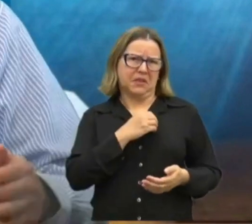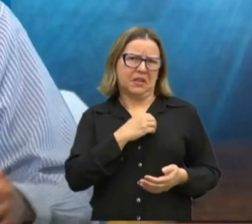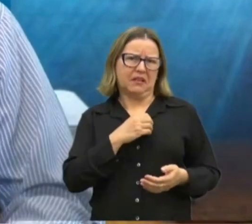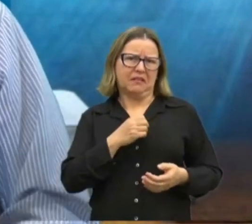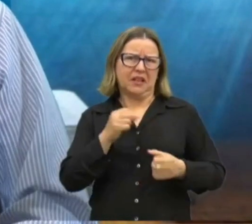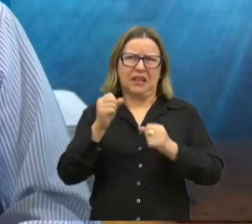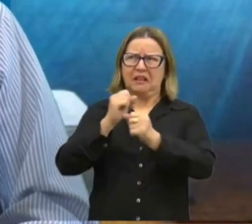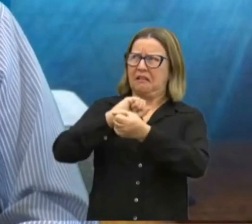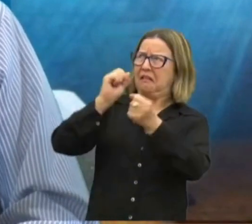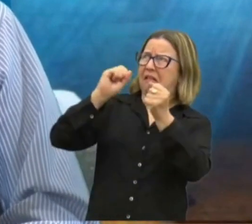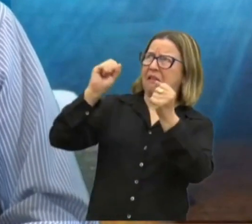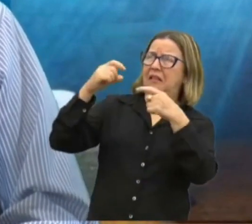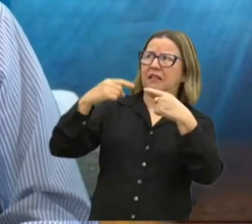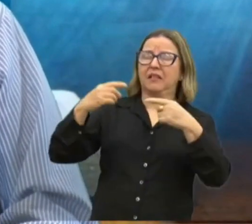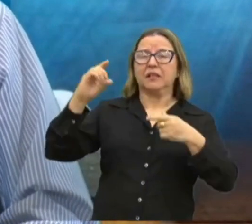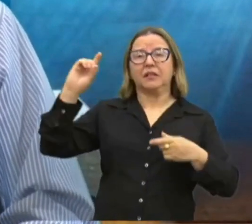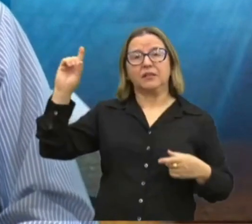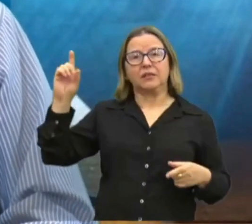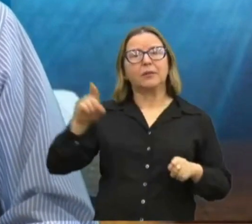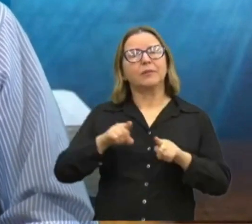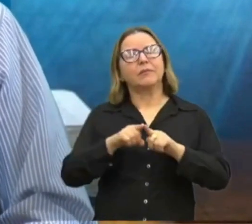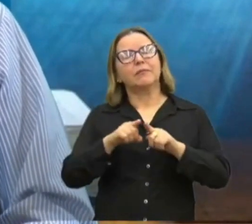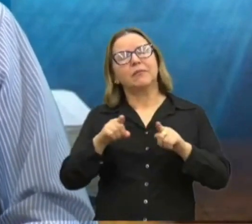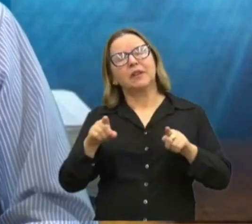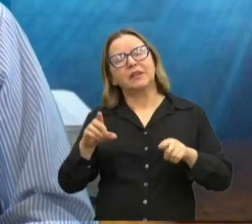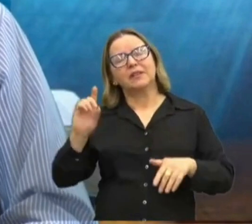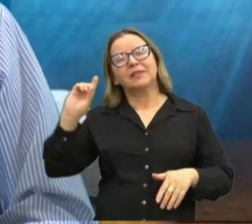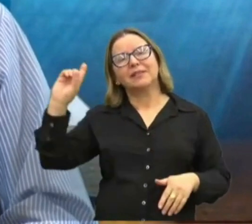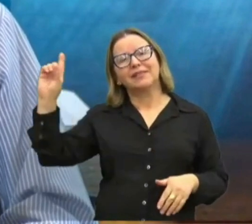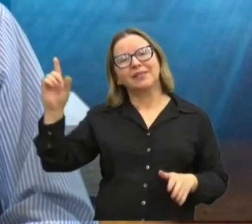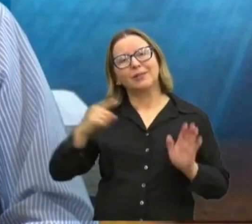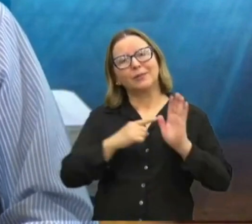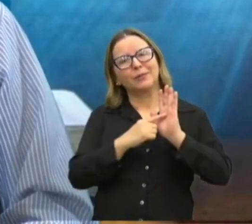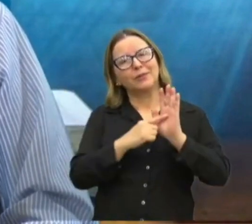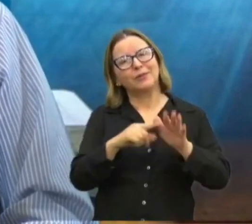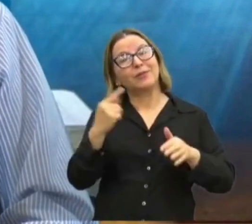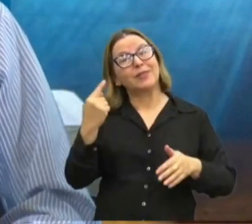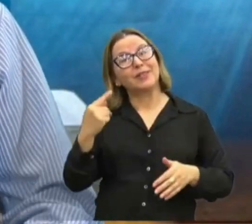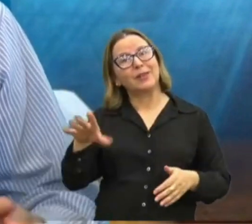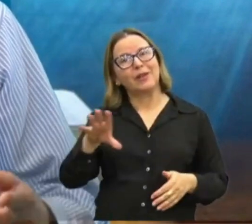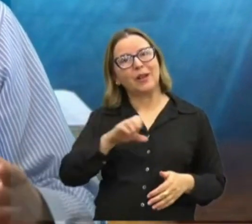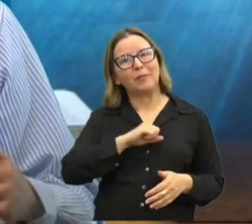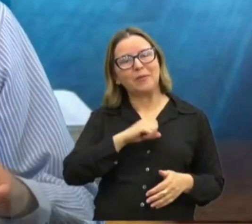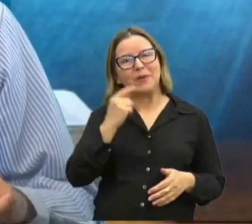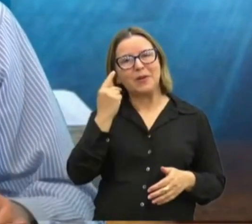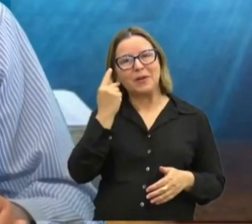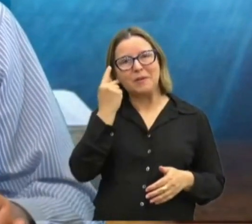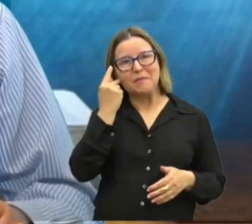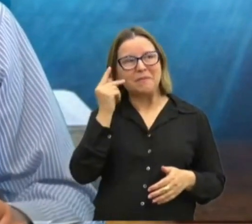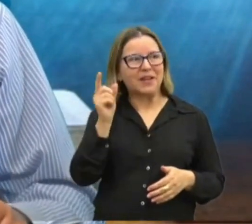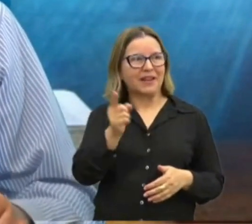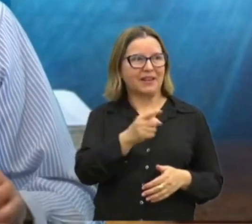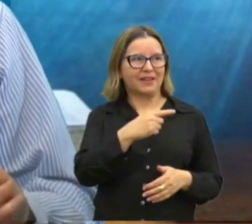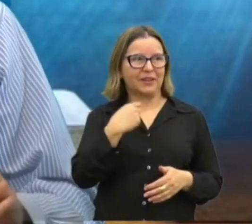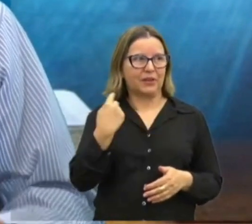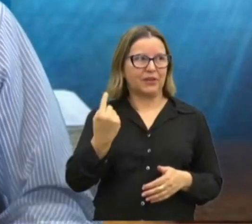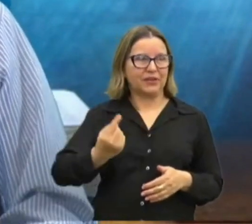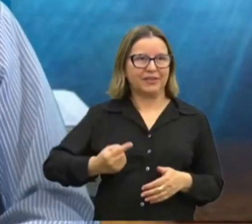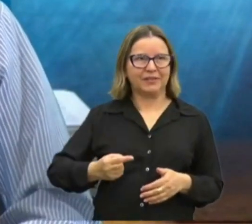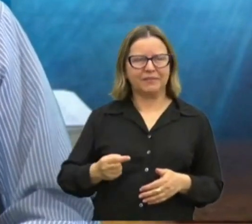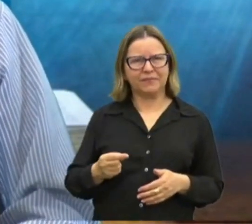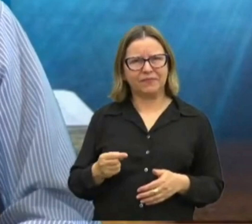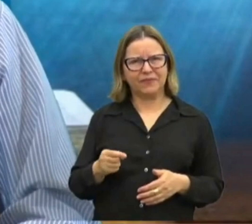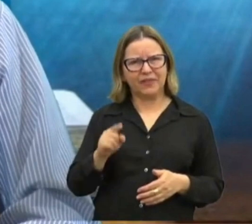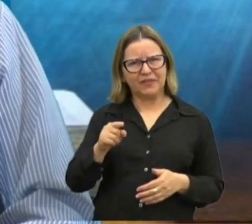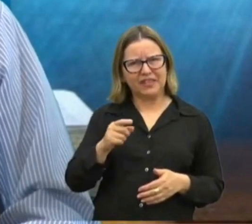E mesmo assim Deus demonstrou o seu amor para conosco. Seria possível que